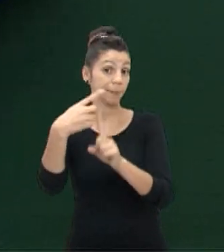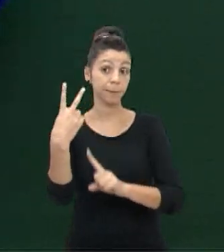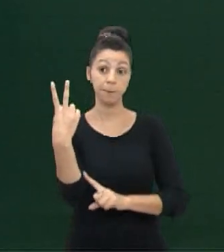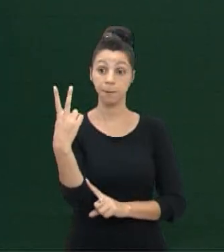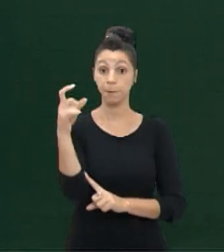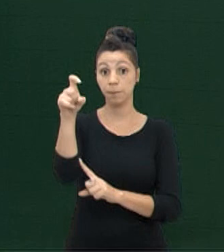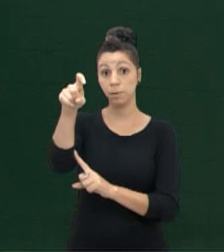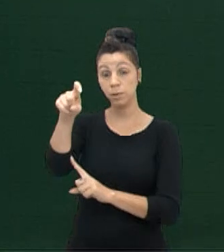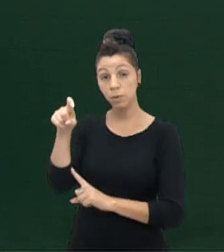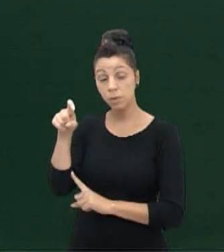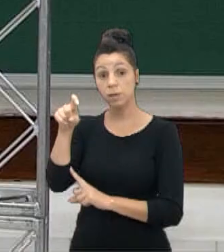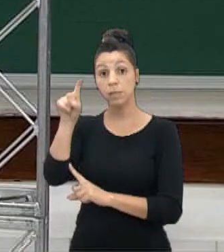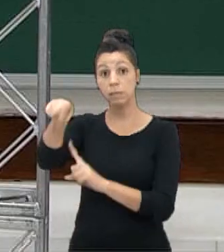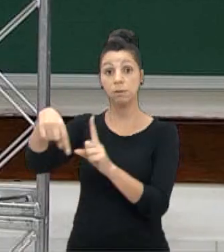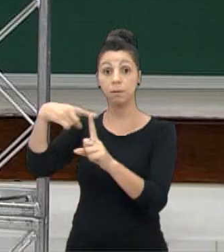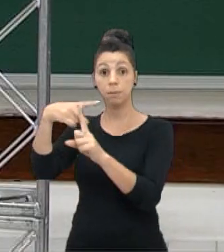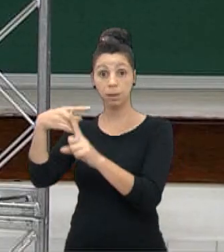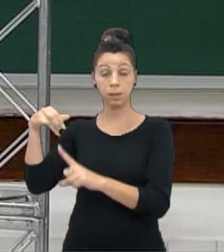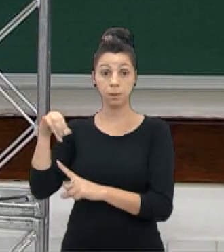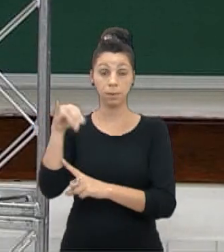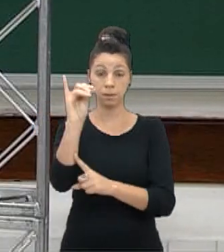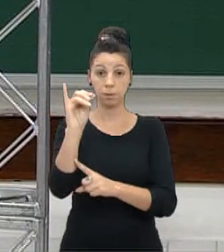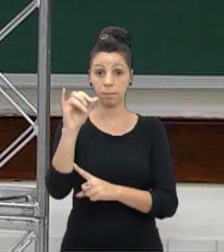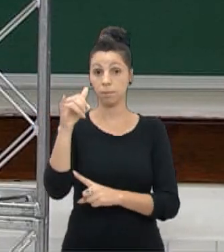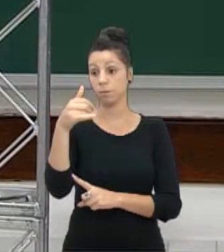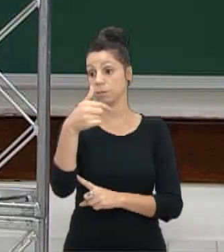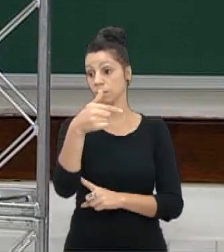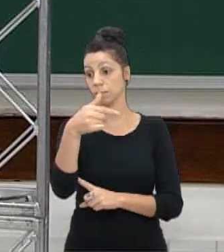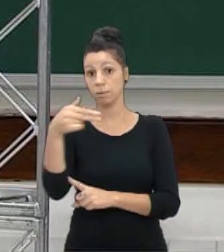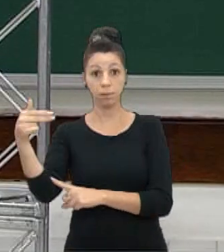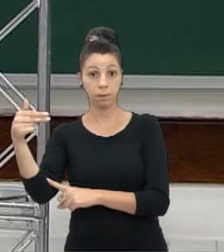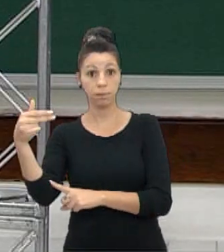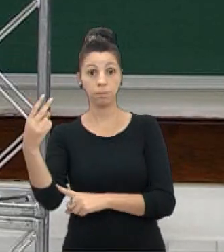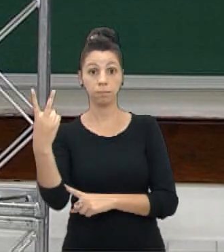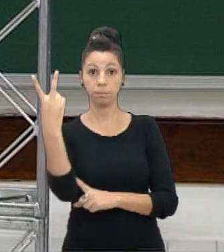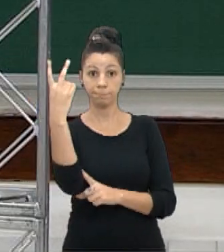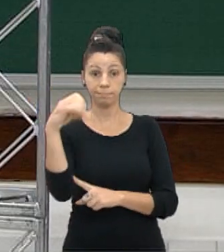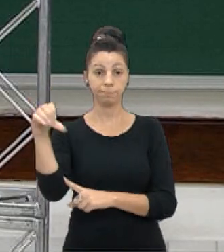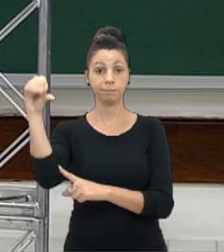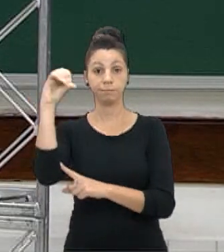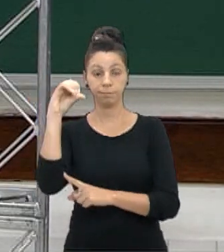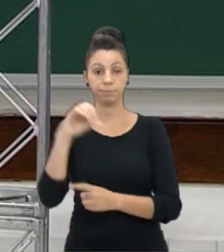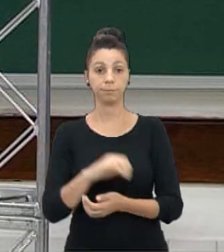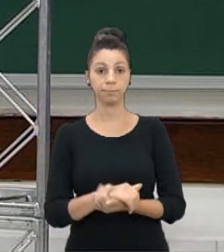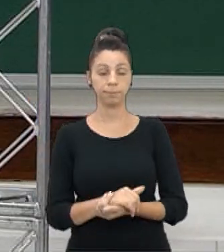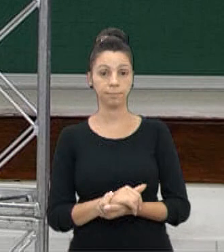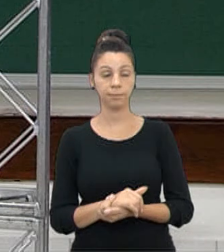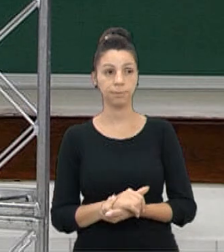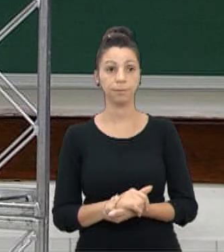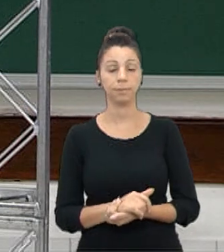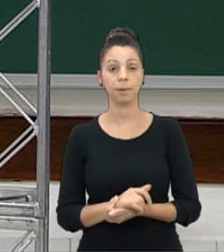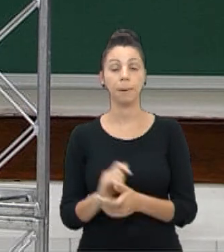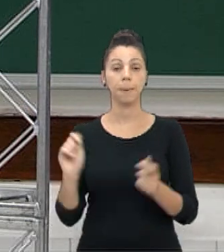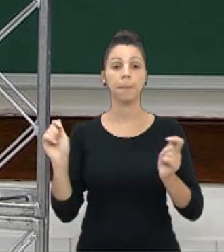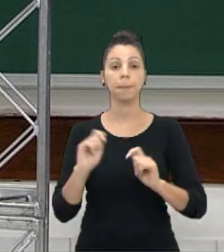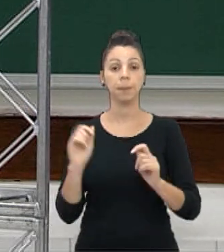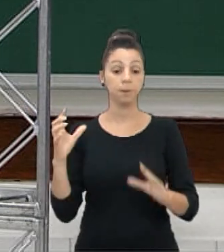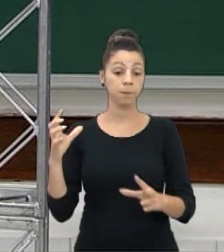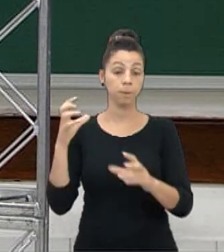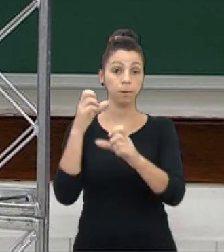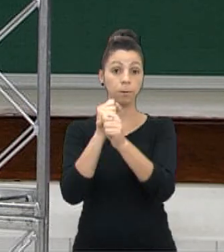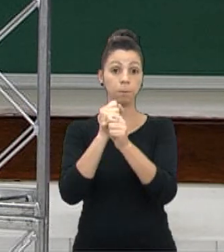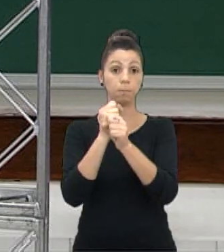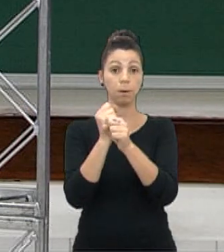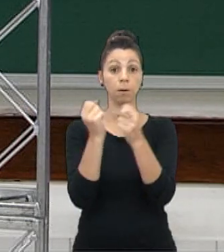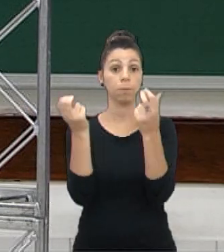a 29. Nesse caso, meus queridos, observe, nós vamos somar os semelhantes, certo?